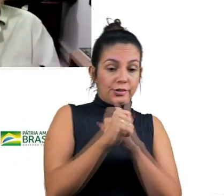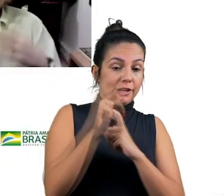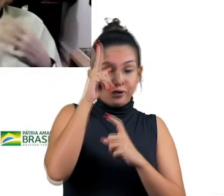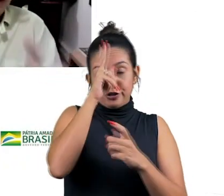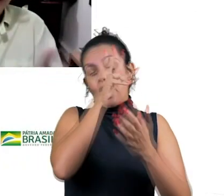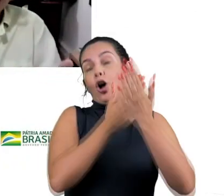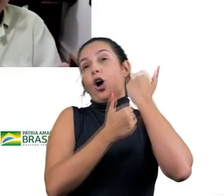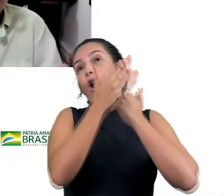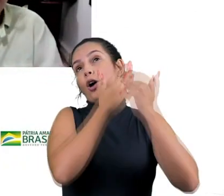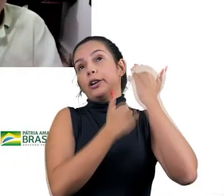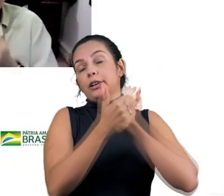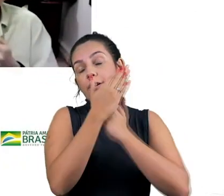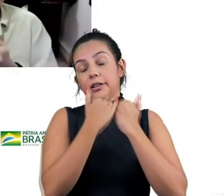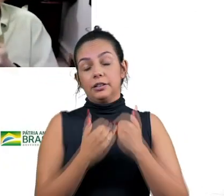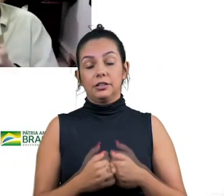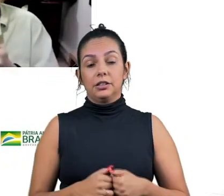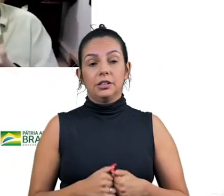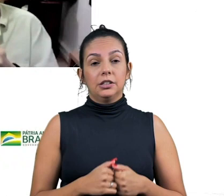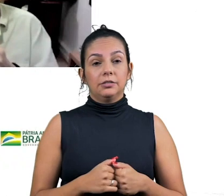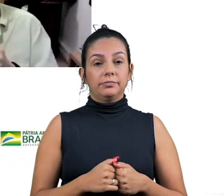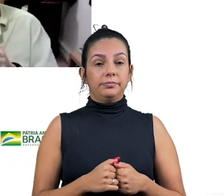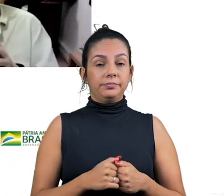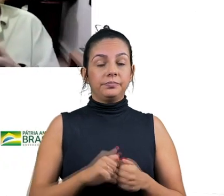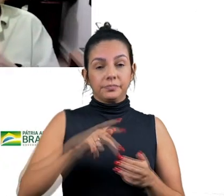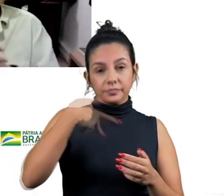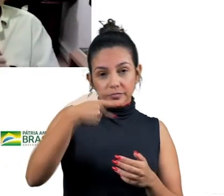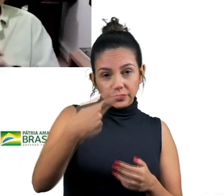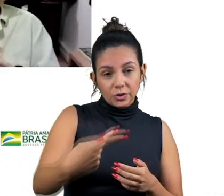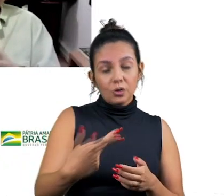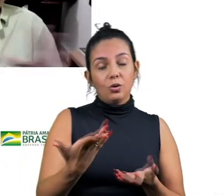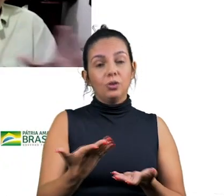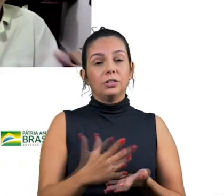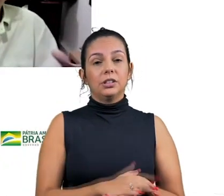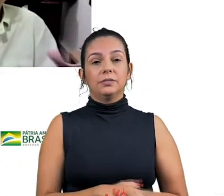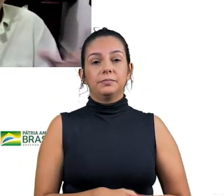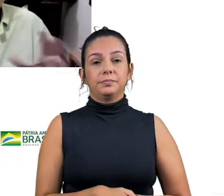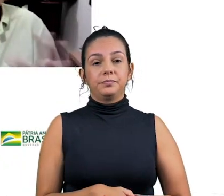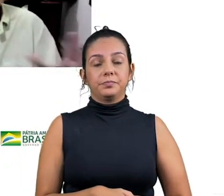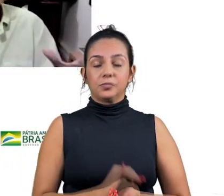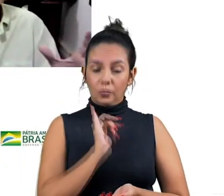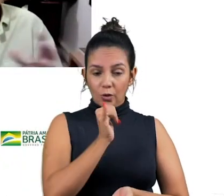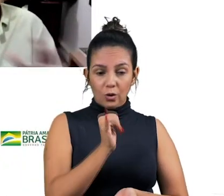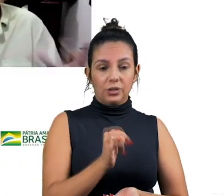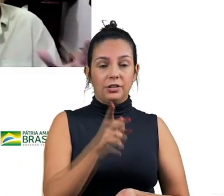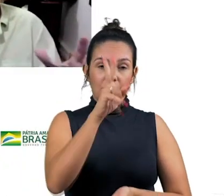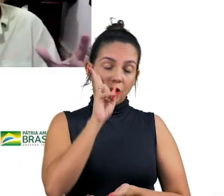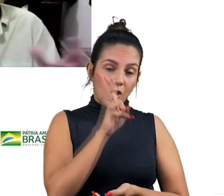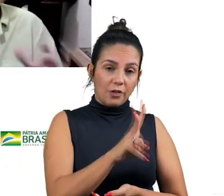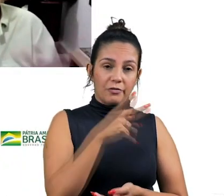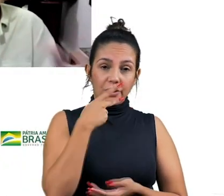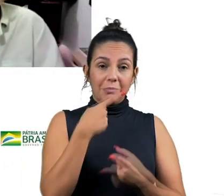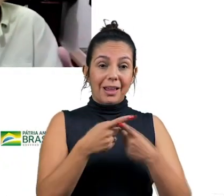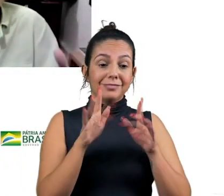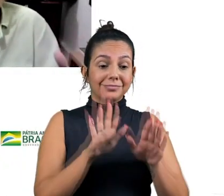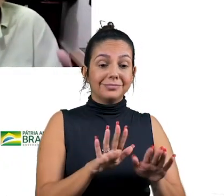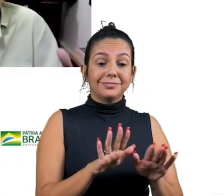classes que amarra, né? E aí você olha e diz assim, bom, mas